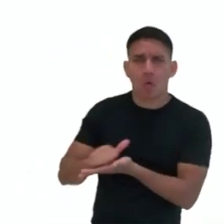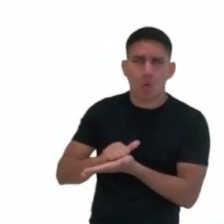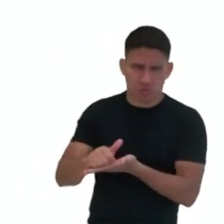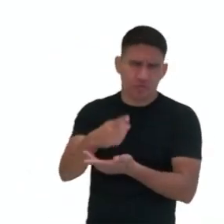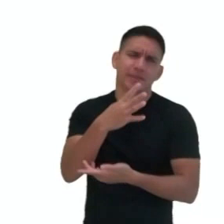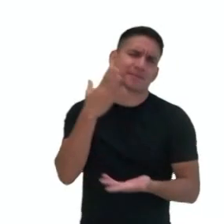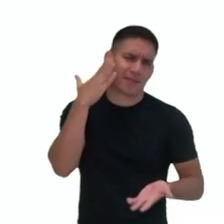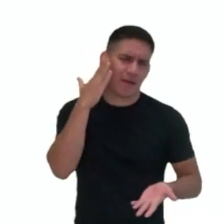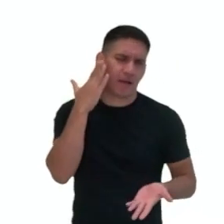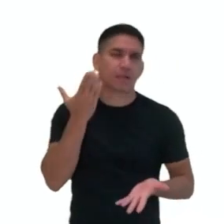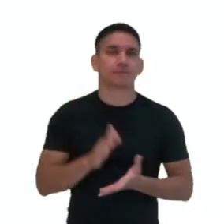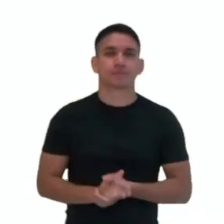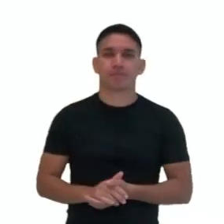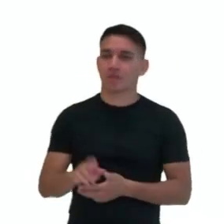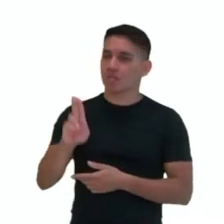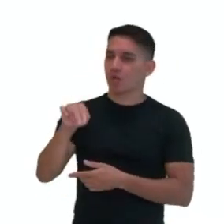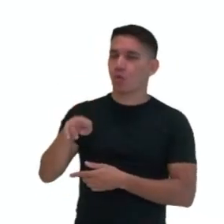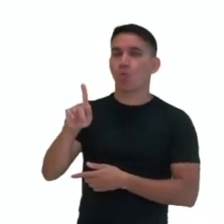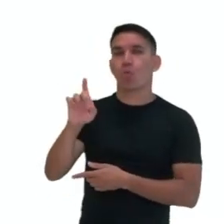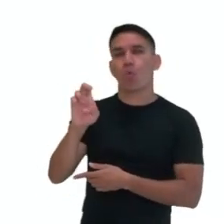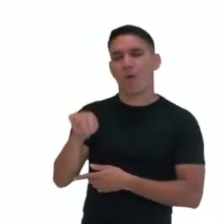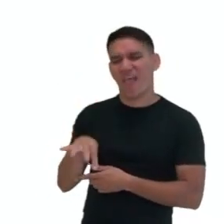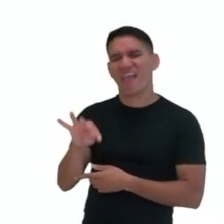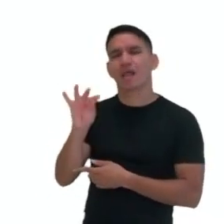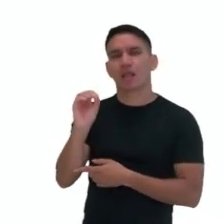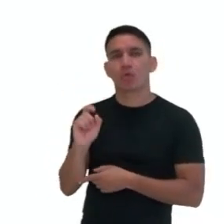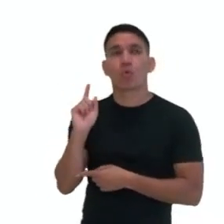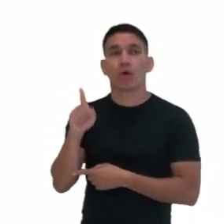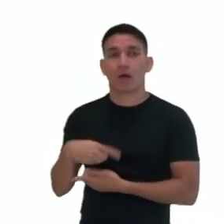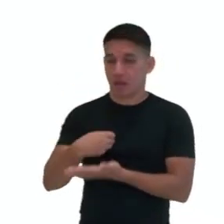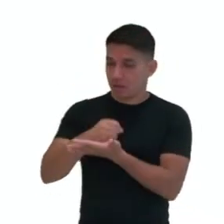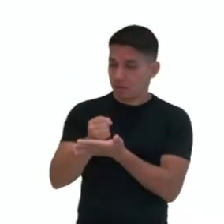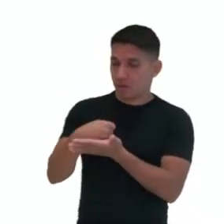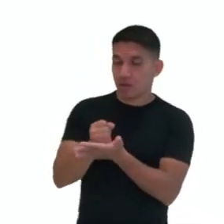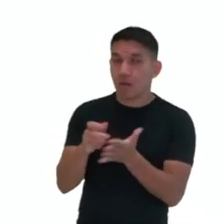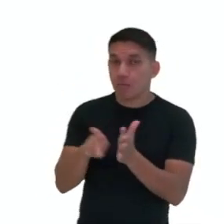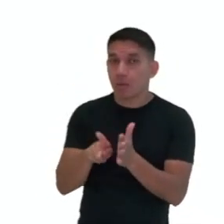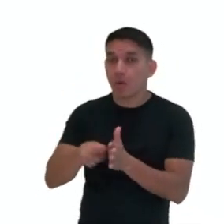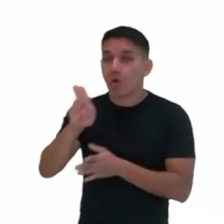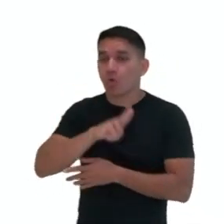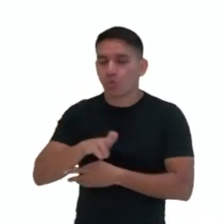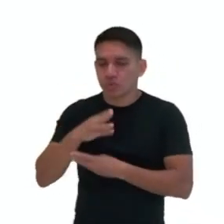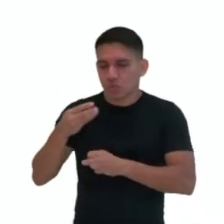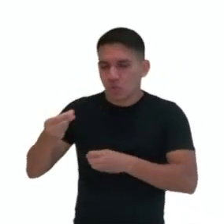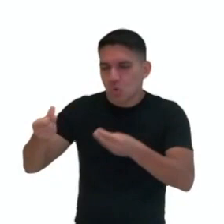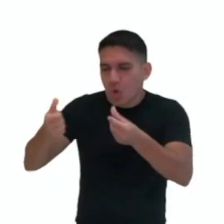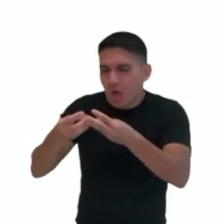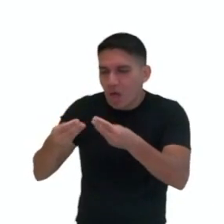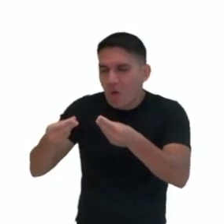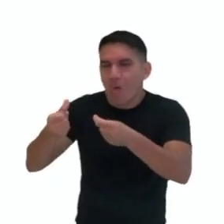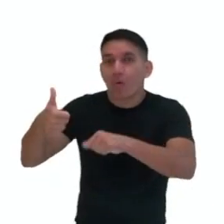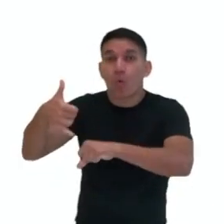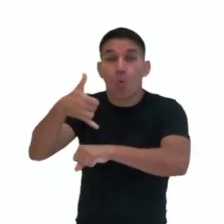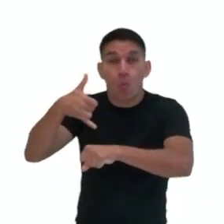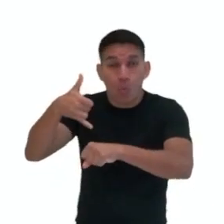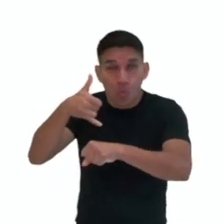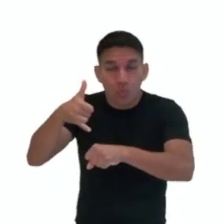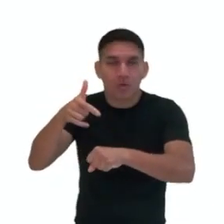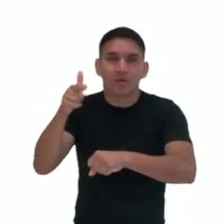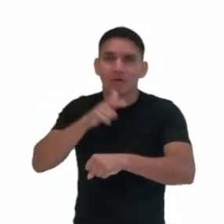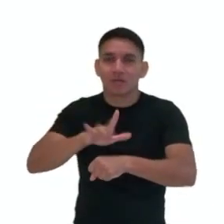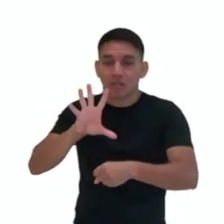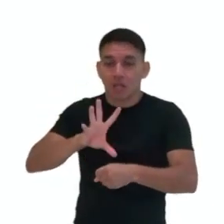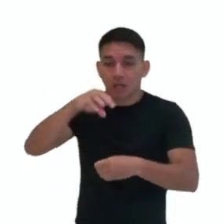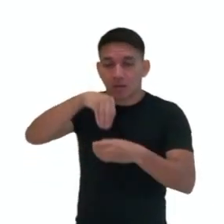né? Unguento, medicamento de uso externo, que tem por base uma substância gordurosa ou de gordura, um unto, uma untura, colocado